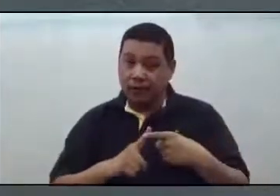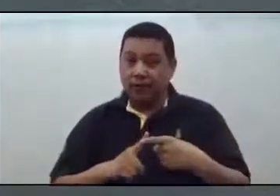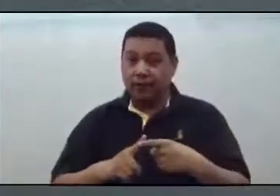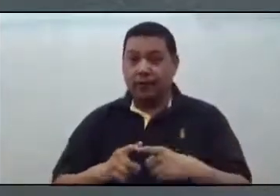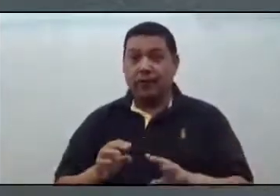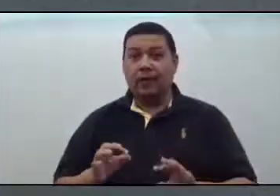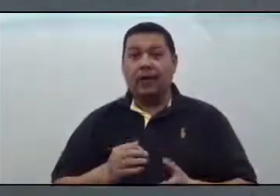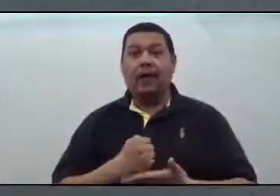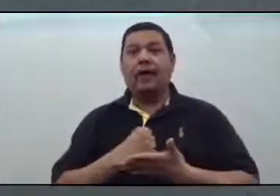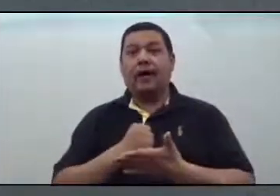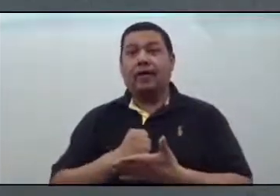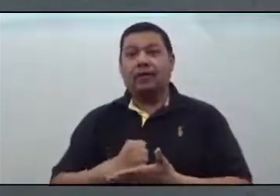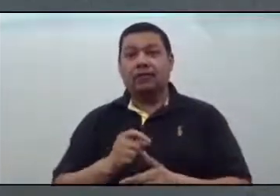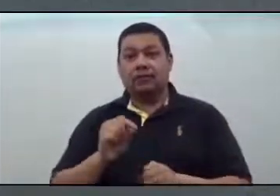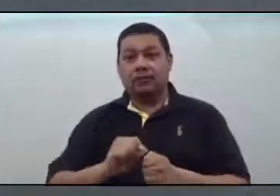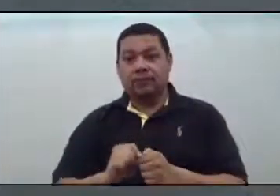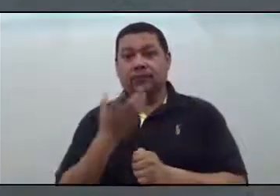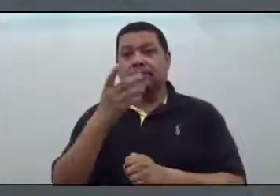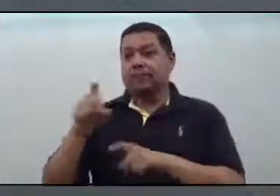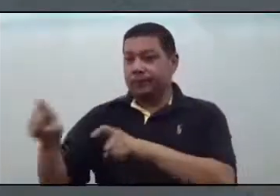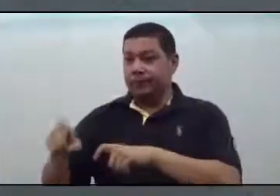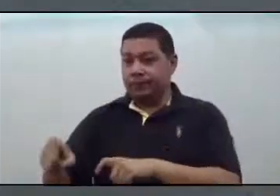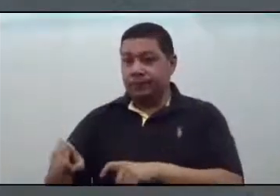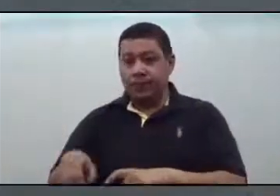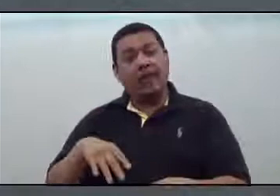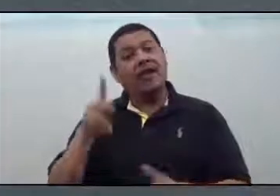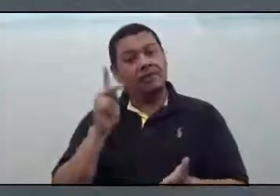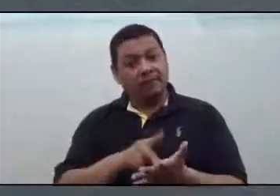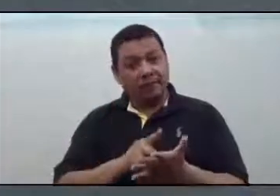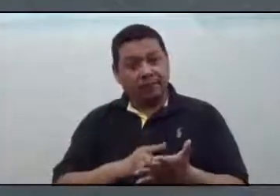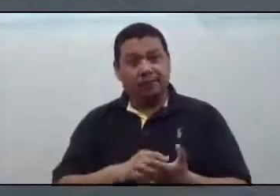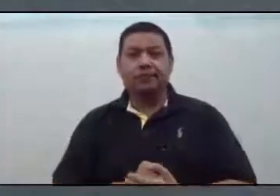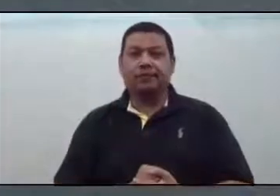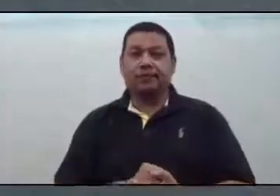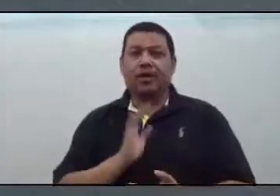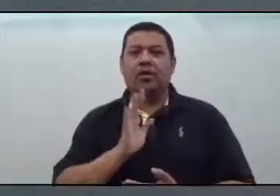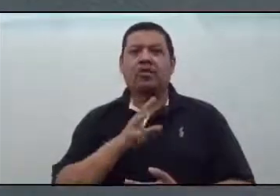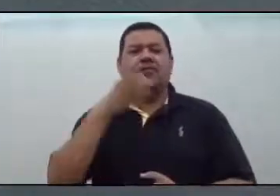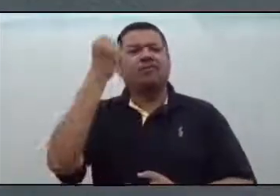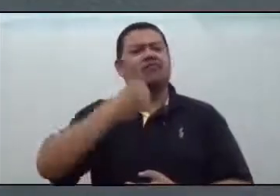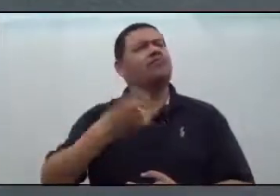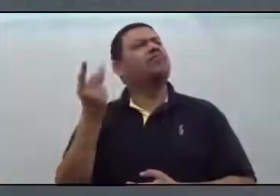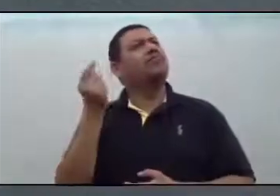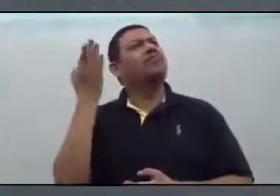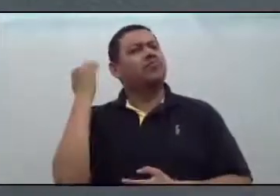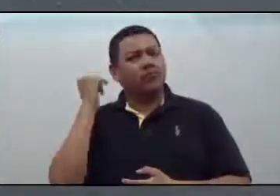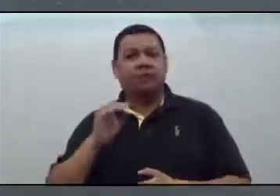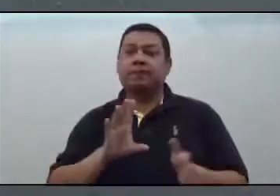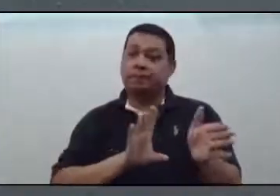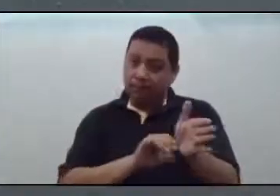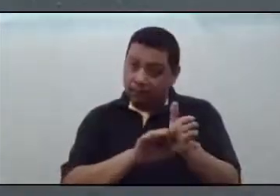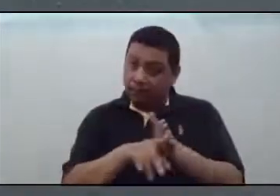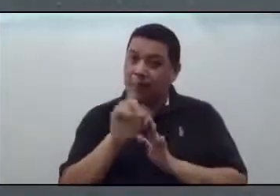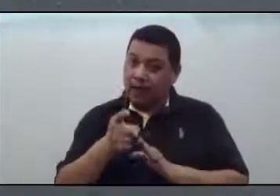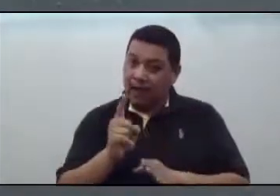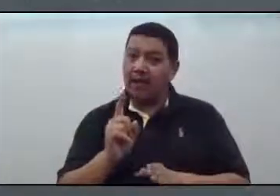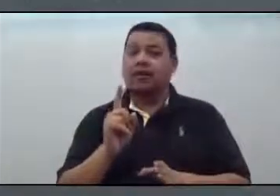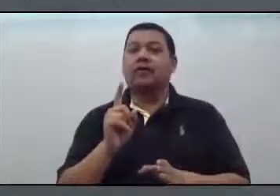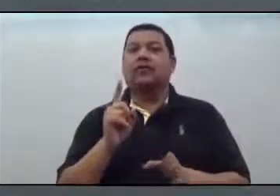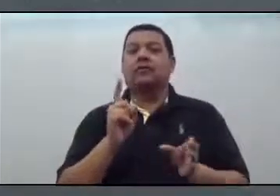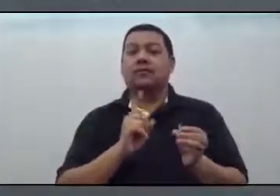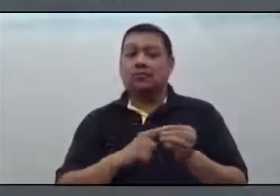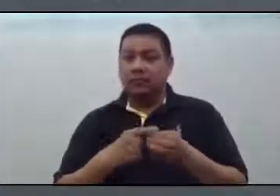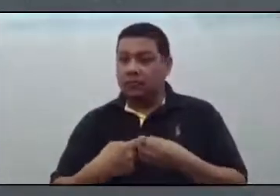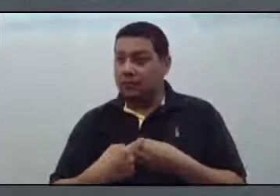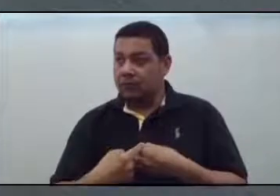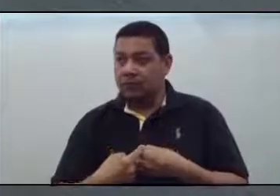nosso município. E dizer a vocês que realmente é assim. Já disse aqui em outras ocasiões, Cacoal é uma cidade, não vamos dizer